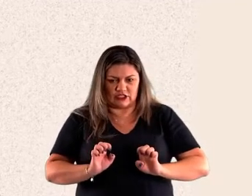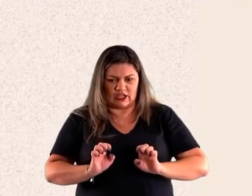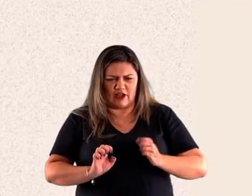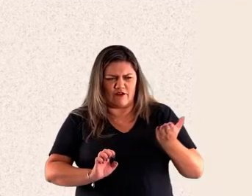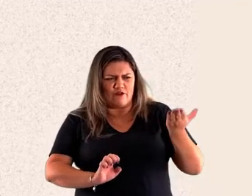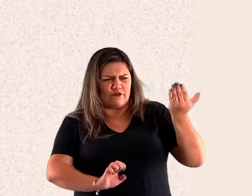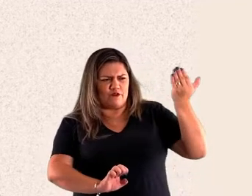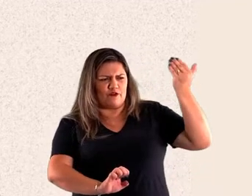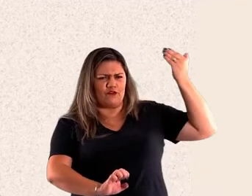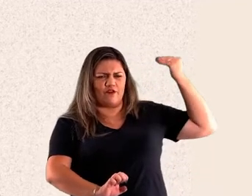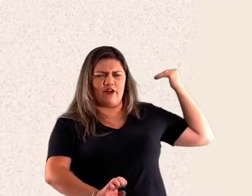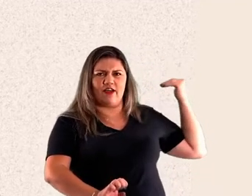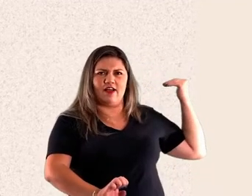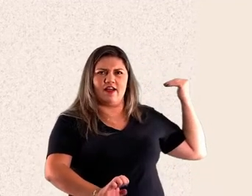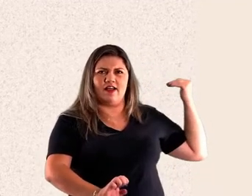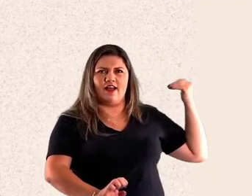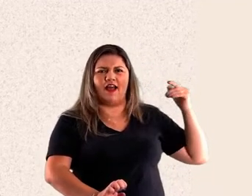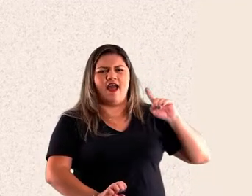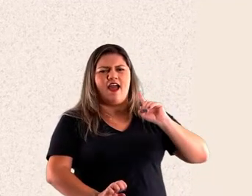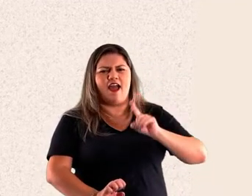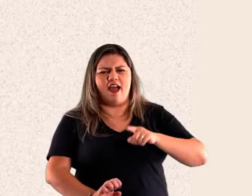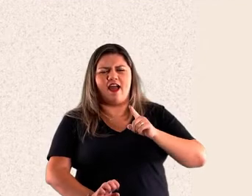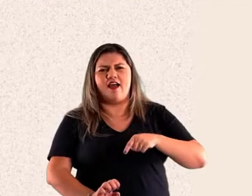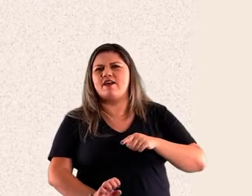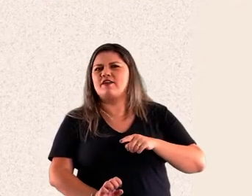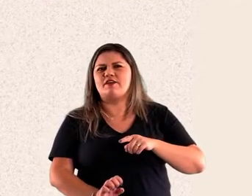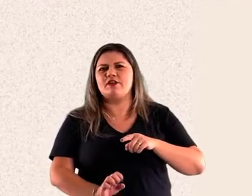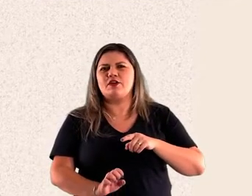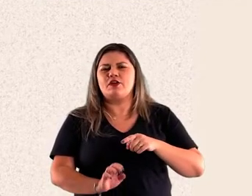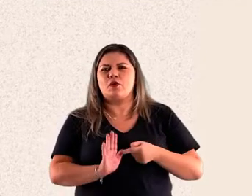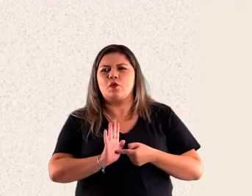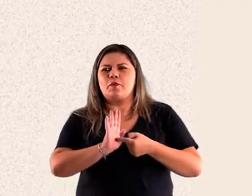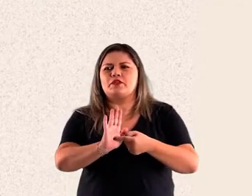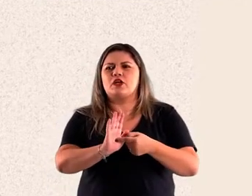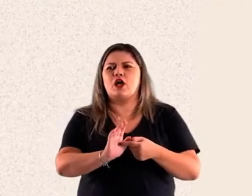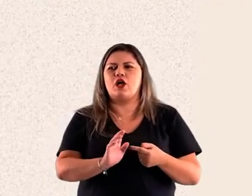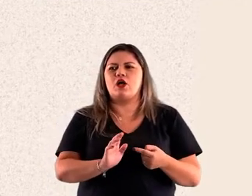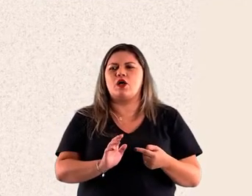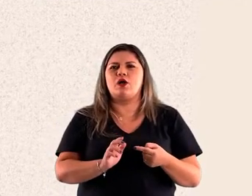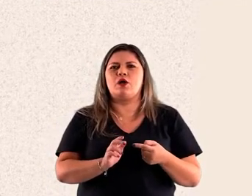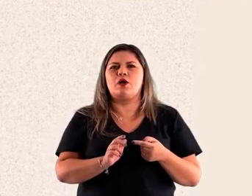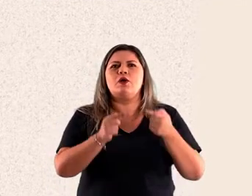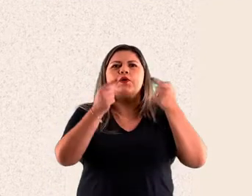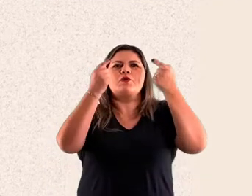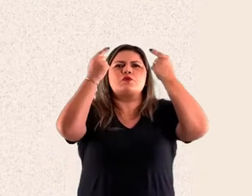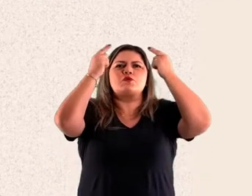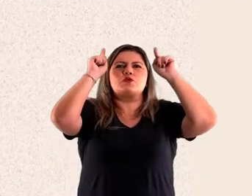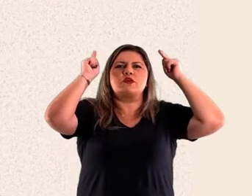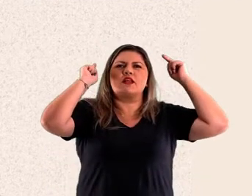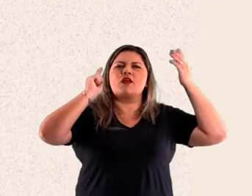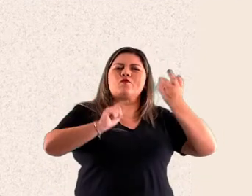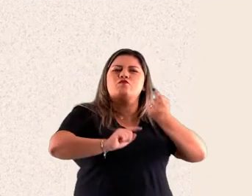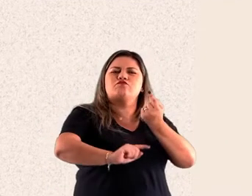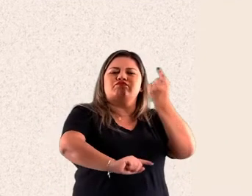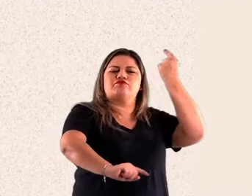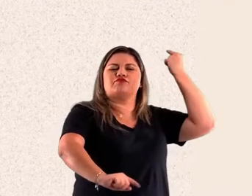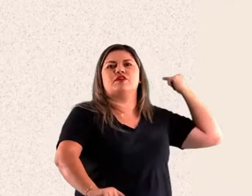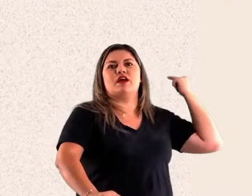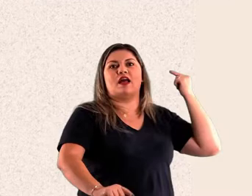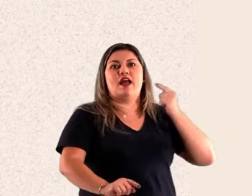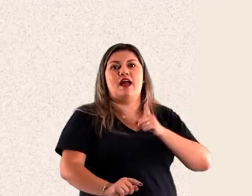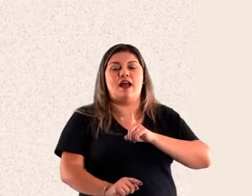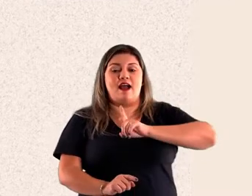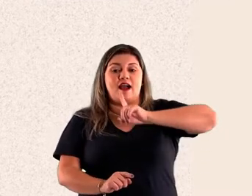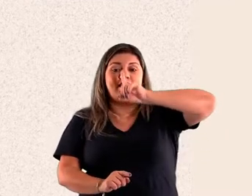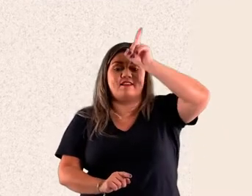gregos né Dalai Lama fala olha até uma ideia não é nem original porque o conceito de eudaimonia é a ideia